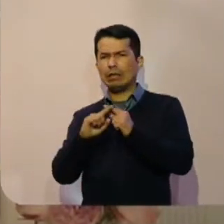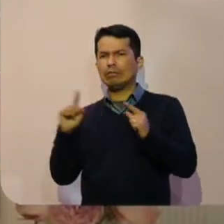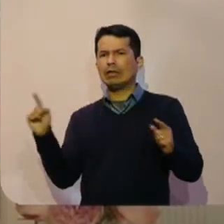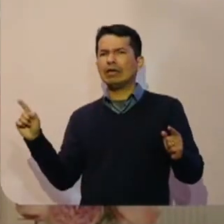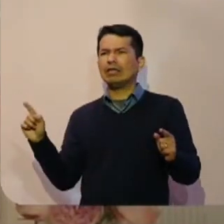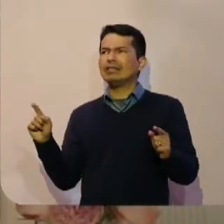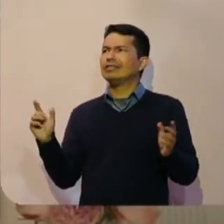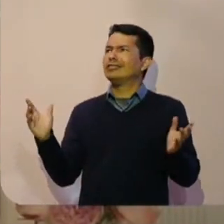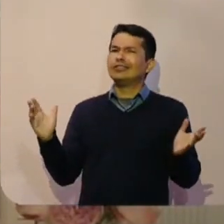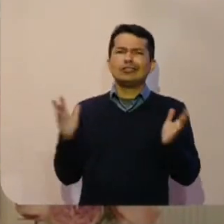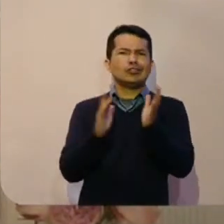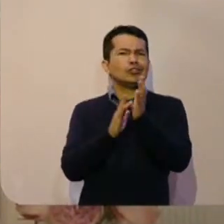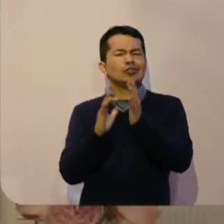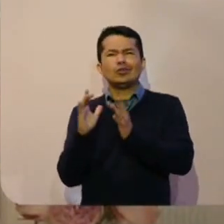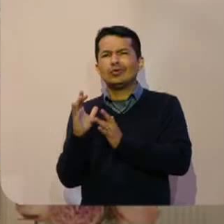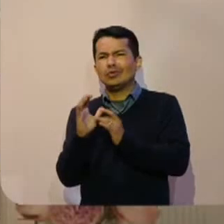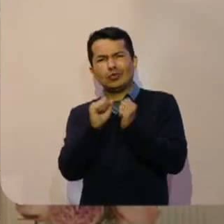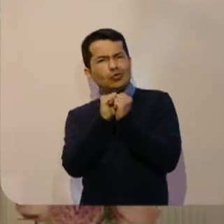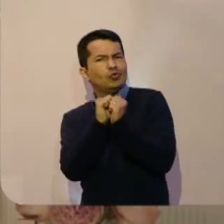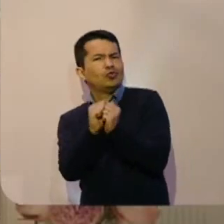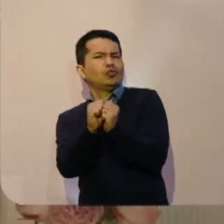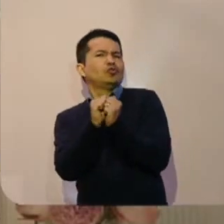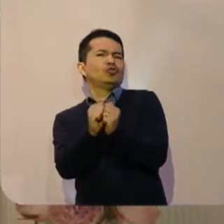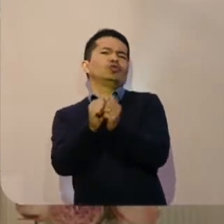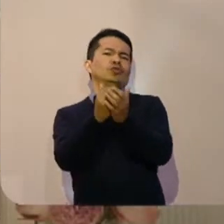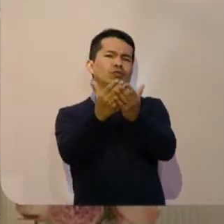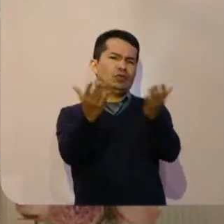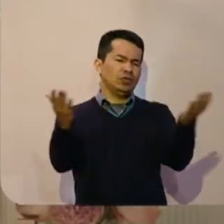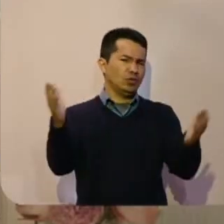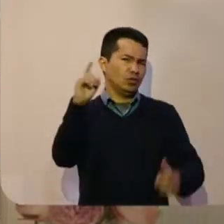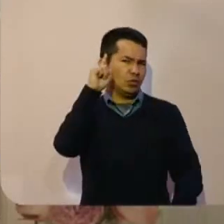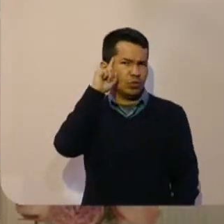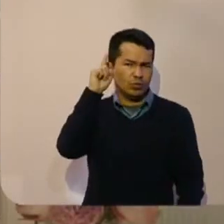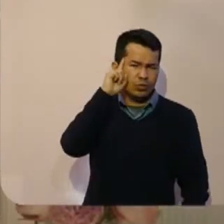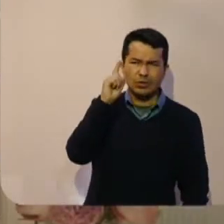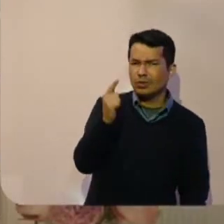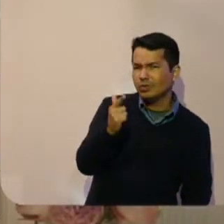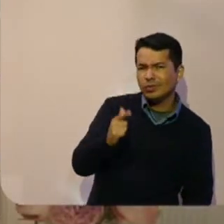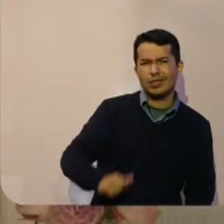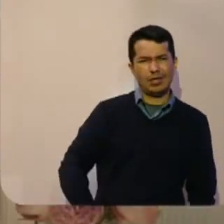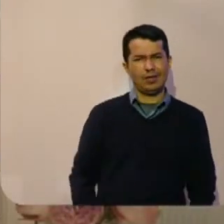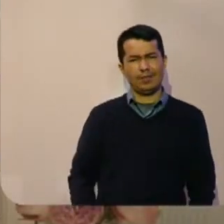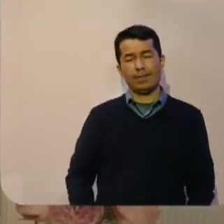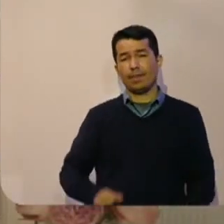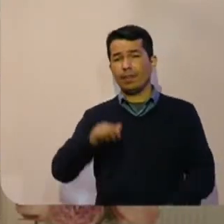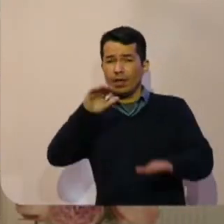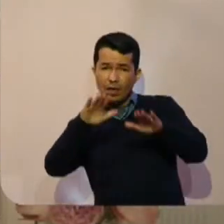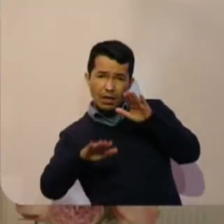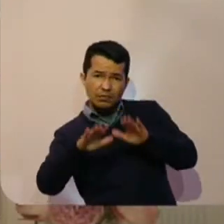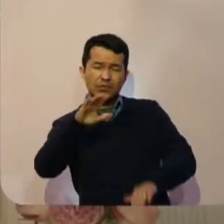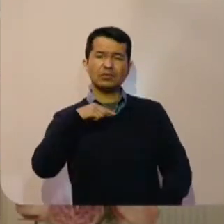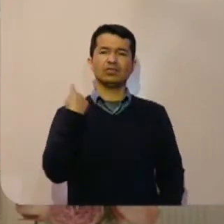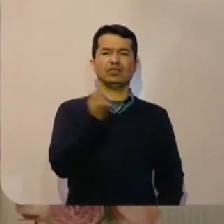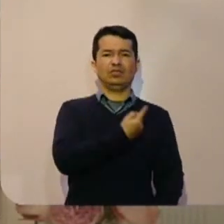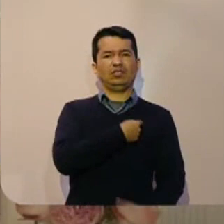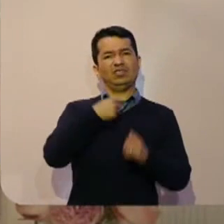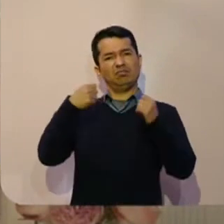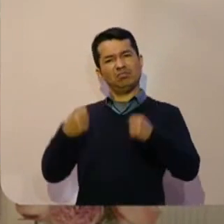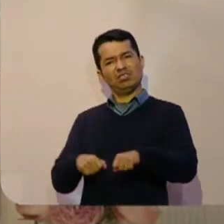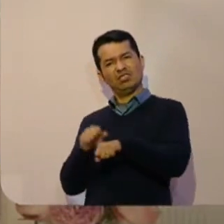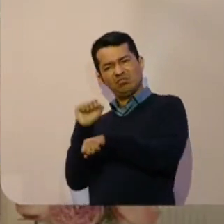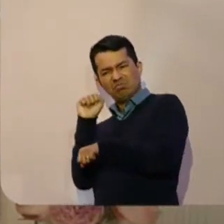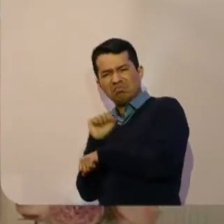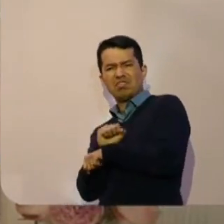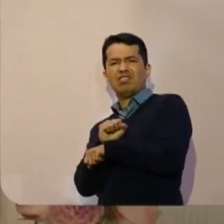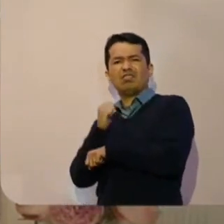da vida, do dia a dia da gente. E às vezes a gente tem que parar e dizer: Senhor, não é só a ansiedade